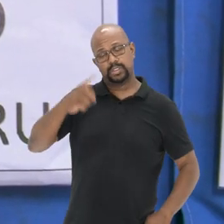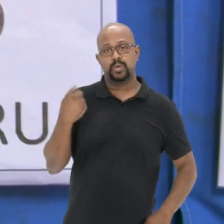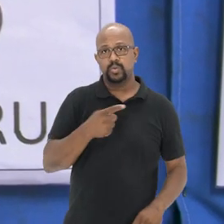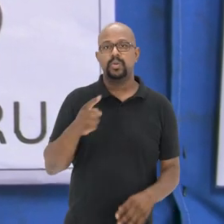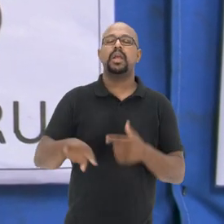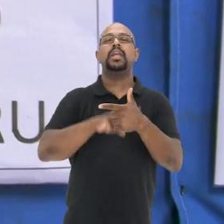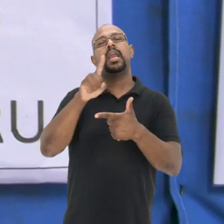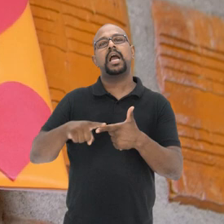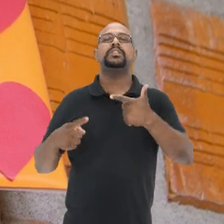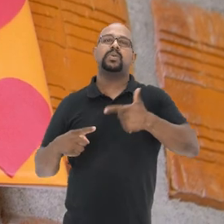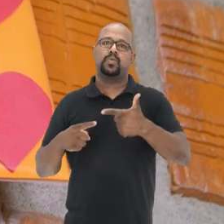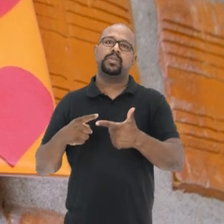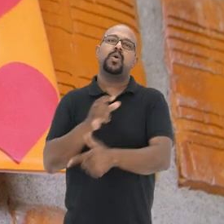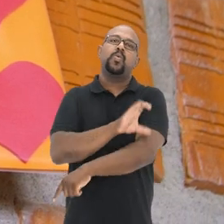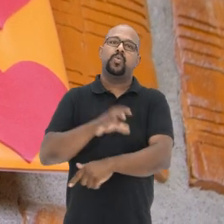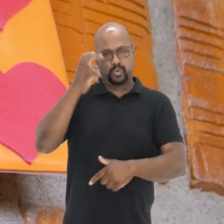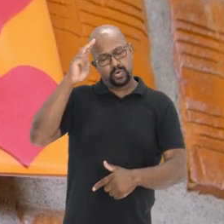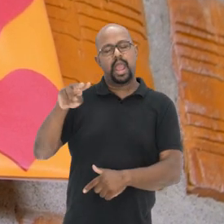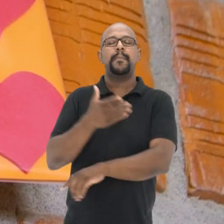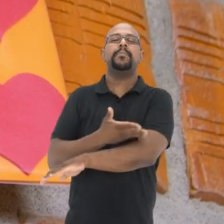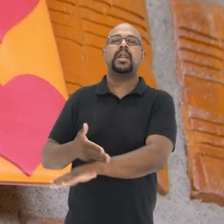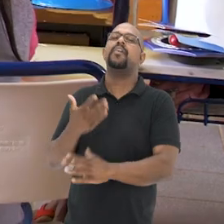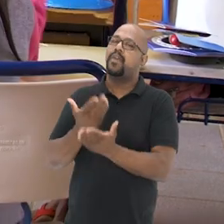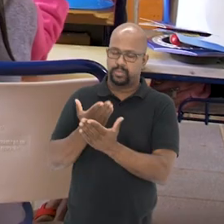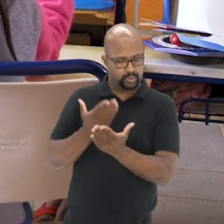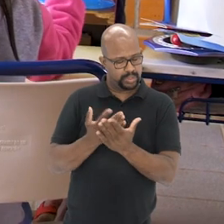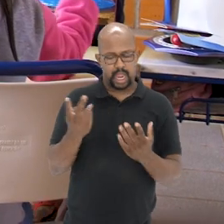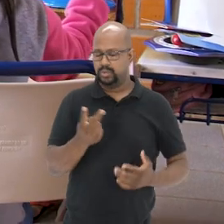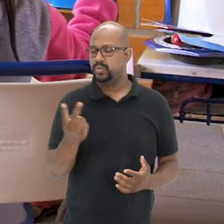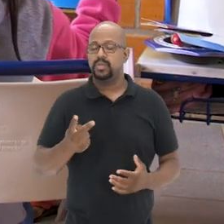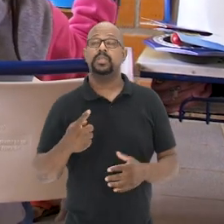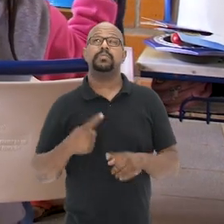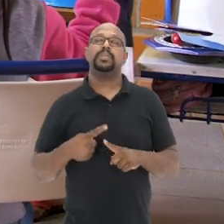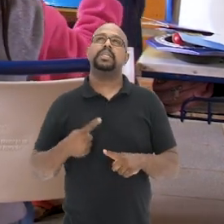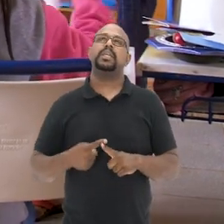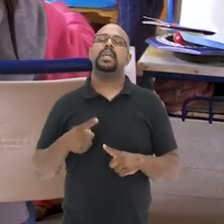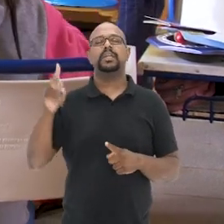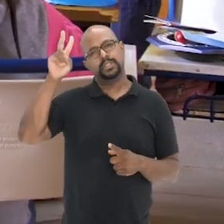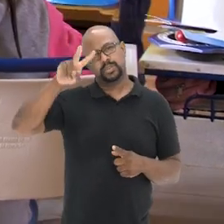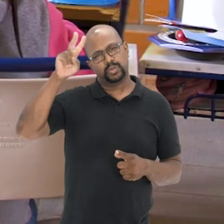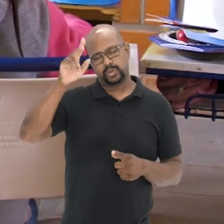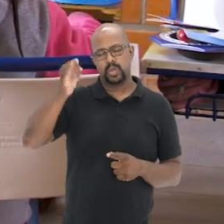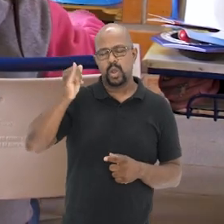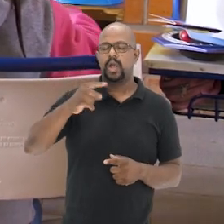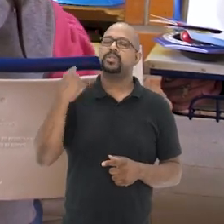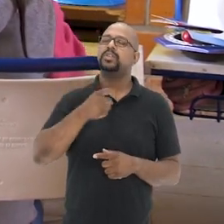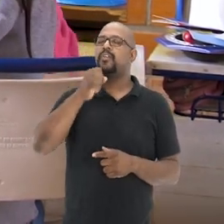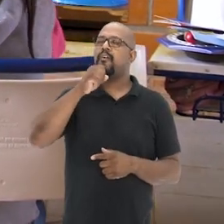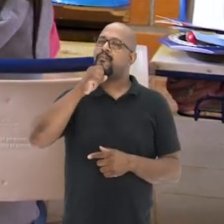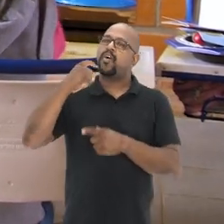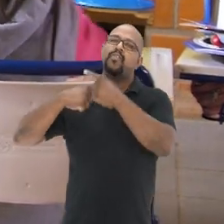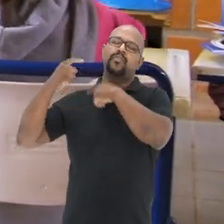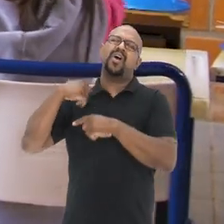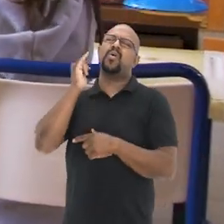cultura e a segunda cultura é branca. Vamos estudar, porque as histórias, né? Os